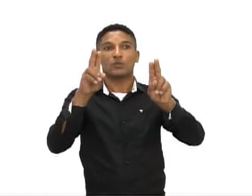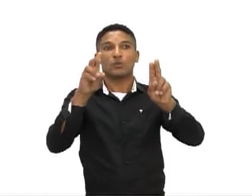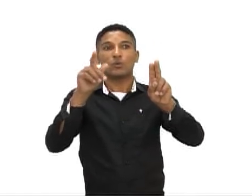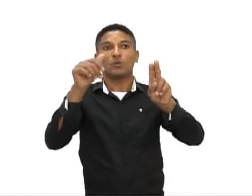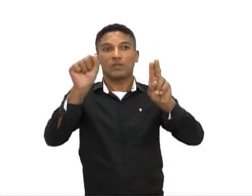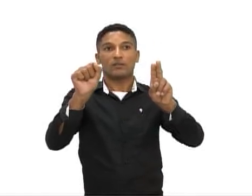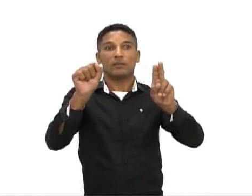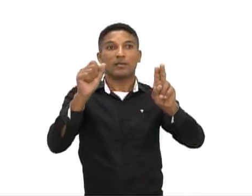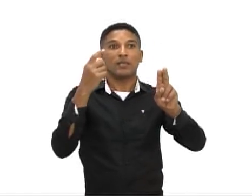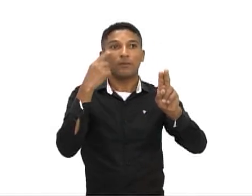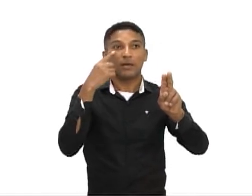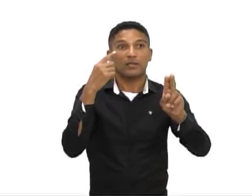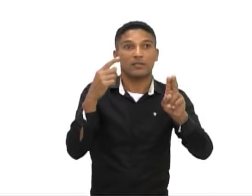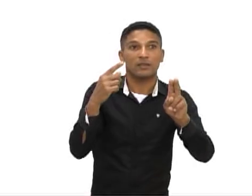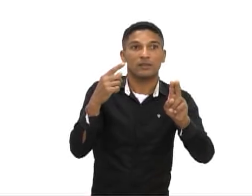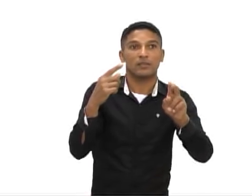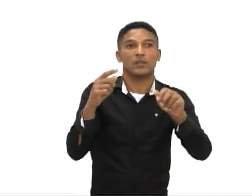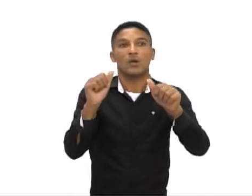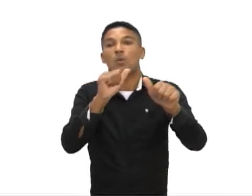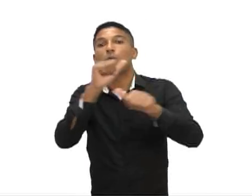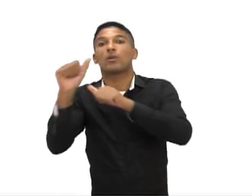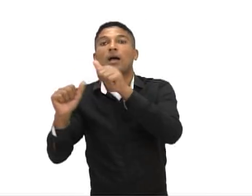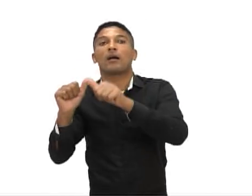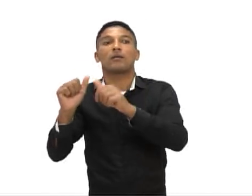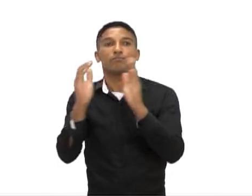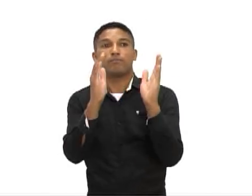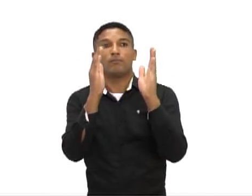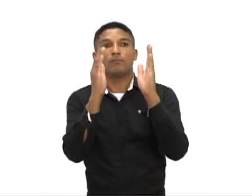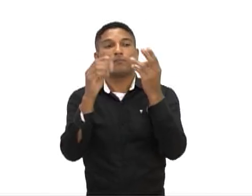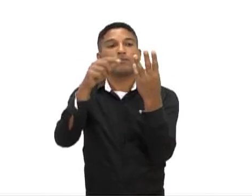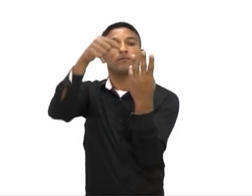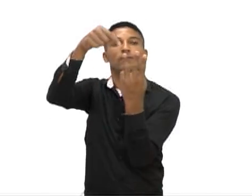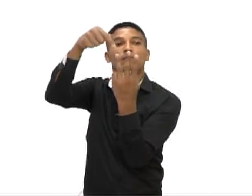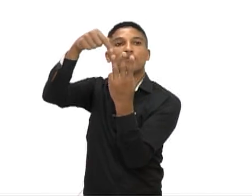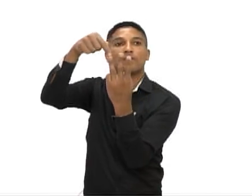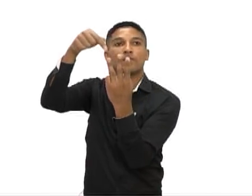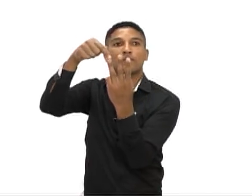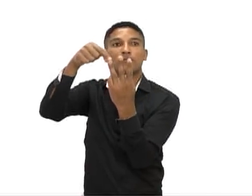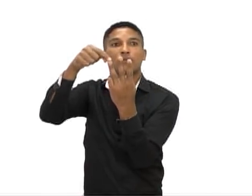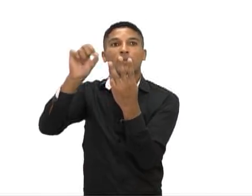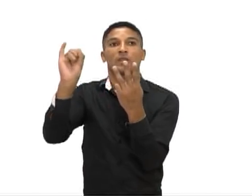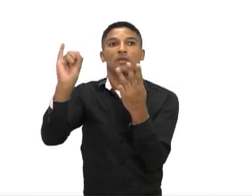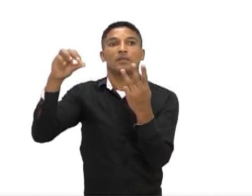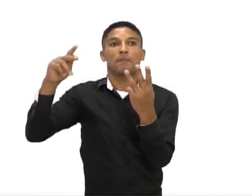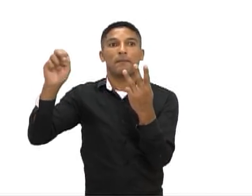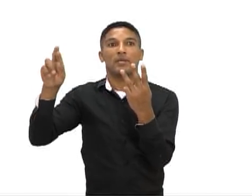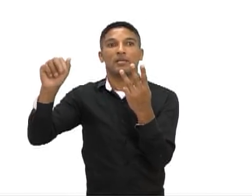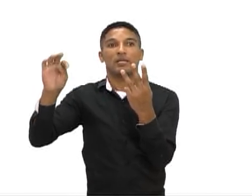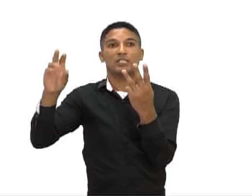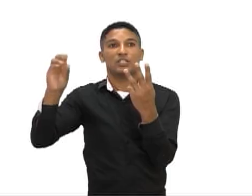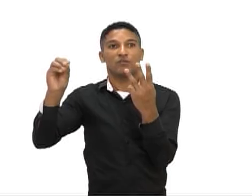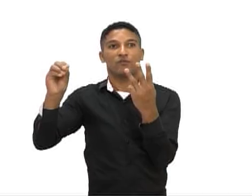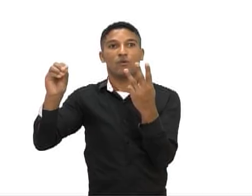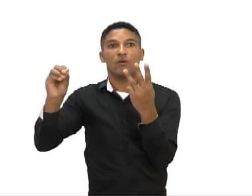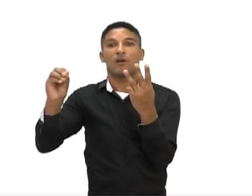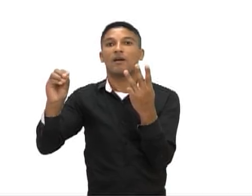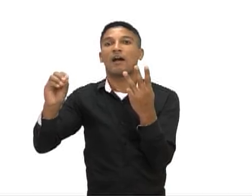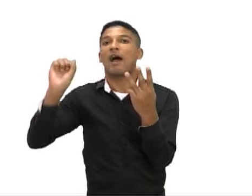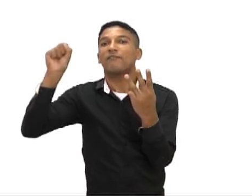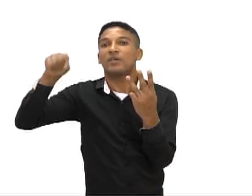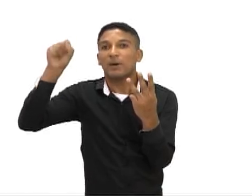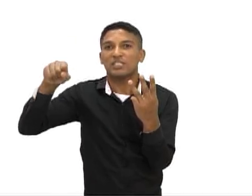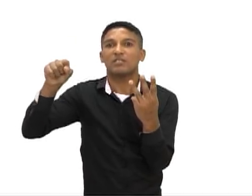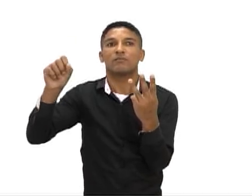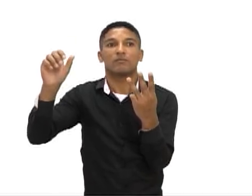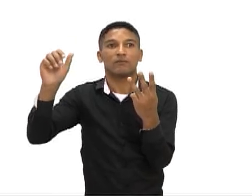plural do imperativo afirmativo. Então fica ajudai, vós. As demais pessoas é muito fácil. A gente pega na íntegra,